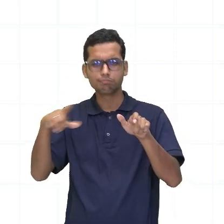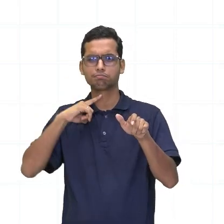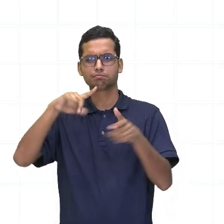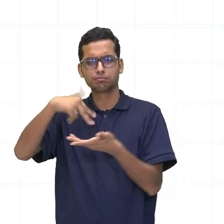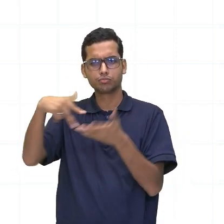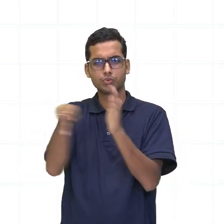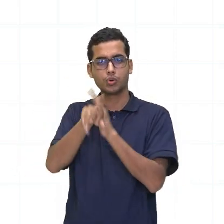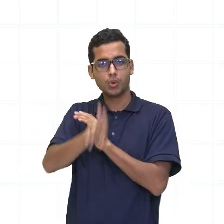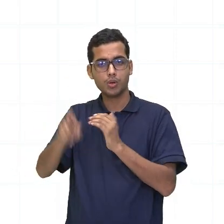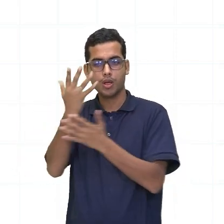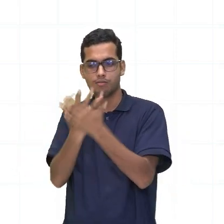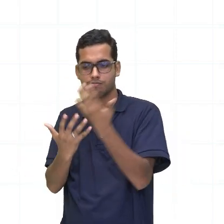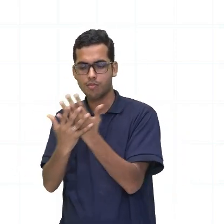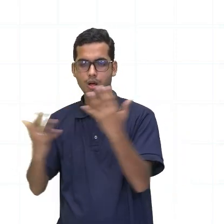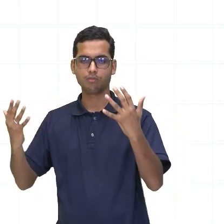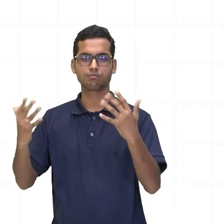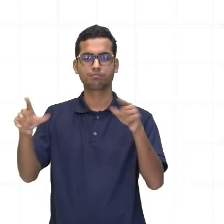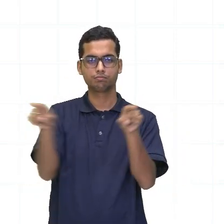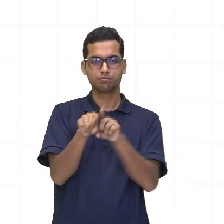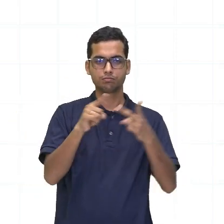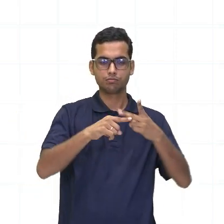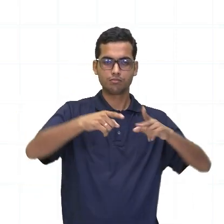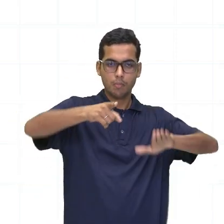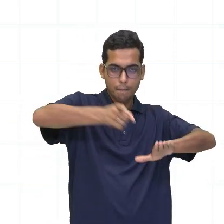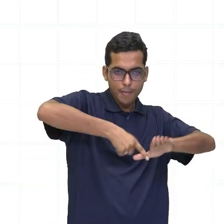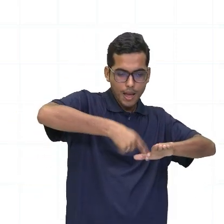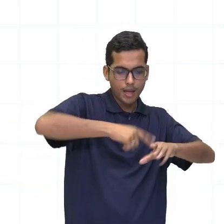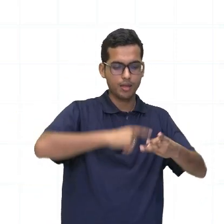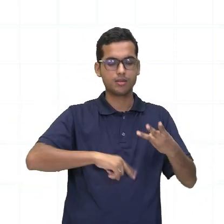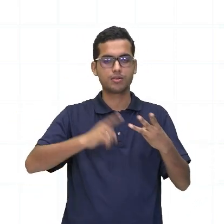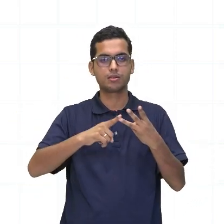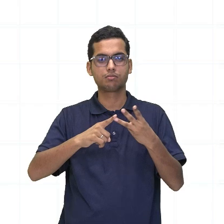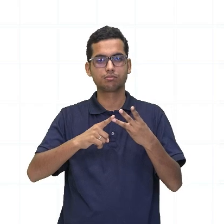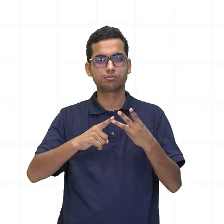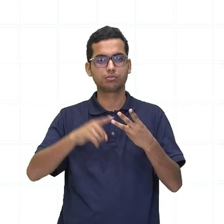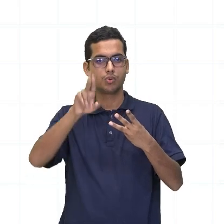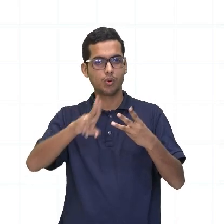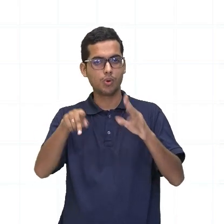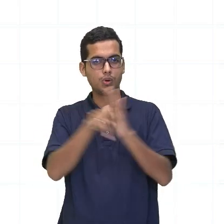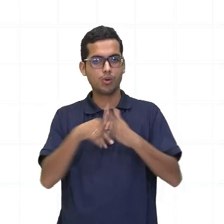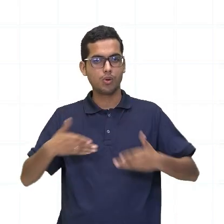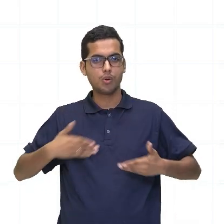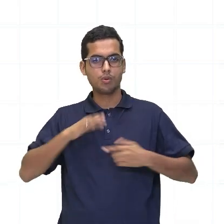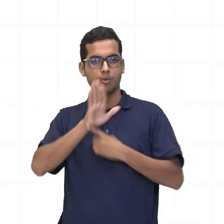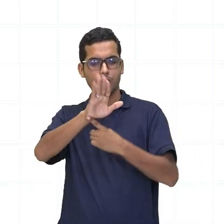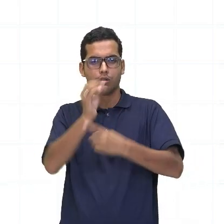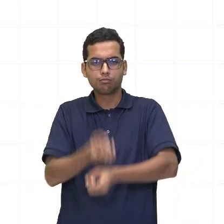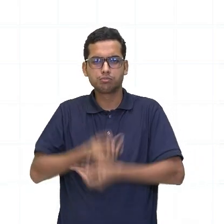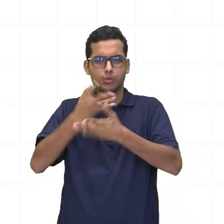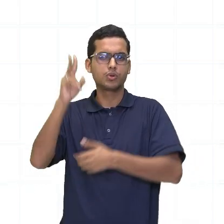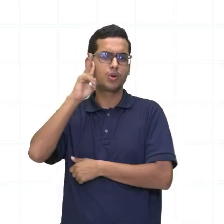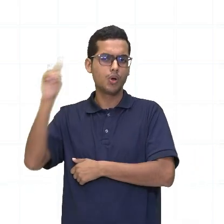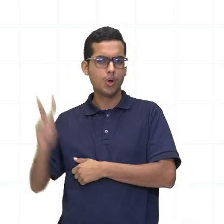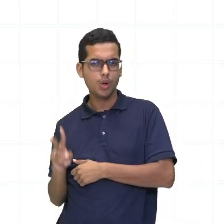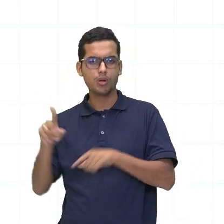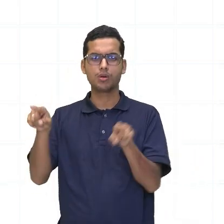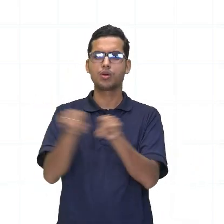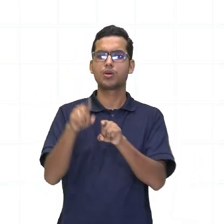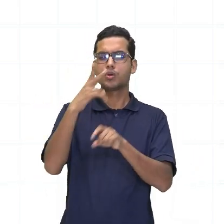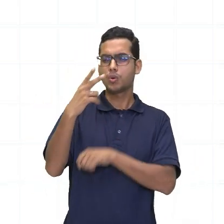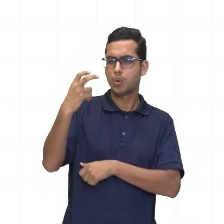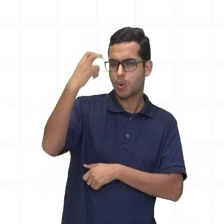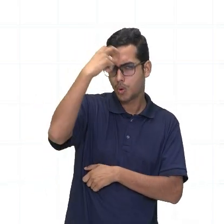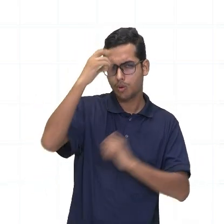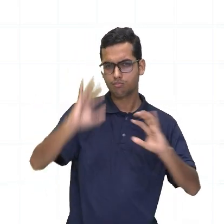A dança hula é frequentemente usada para contar histórias, transmitir lendas e celebrar a